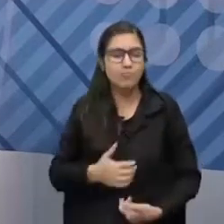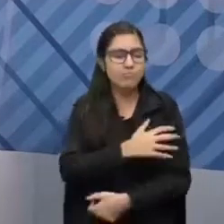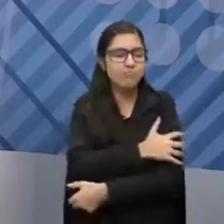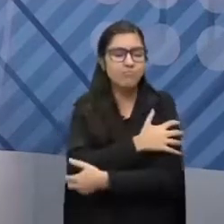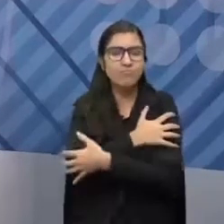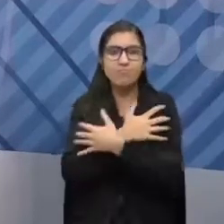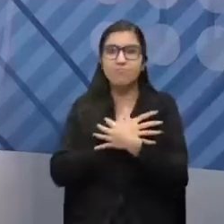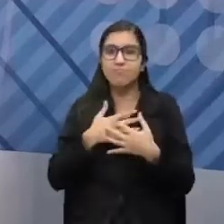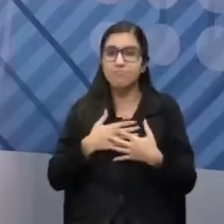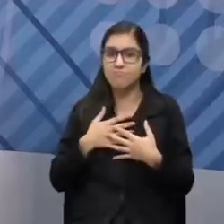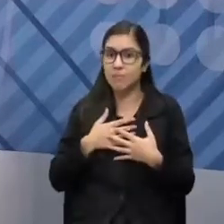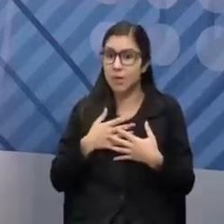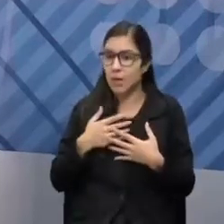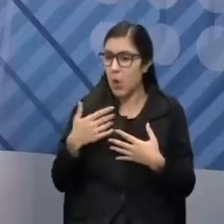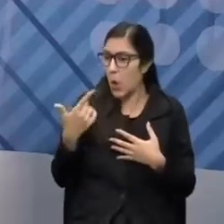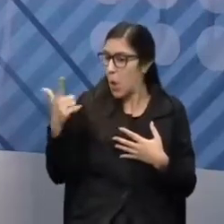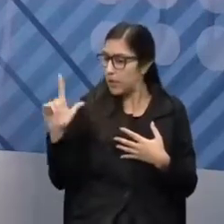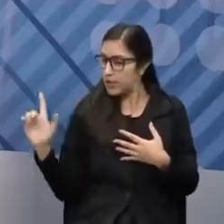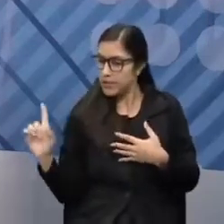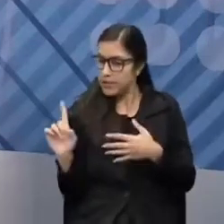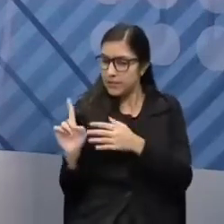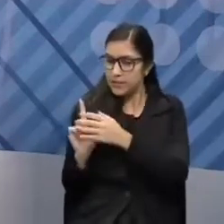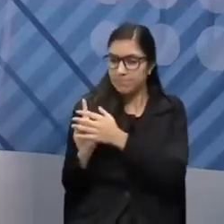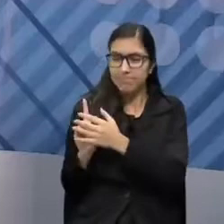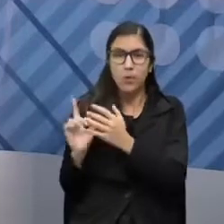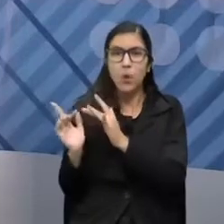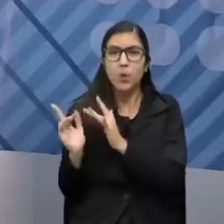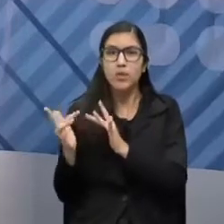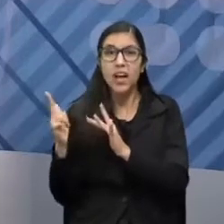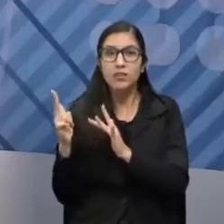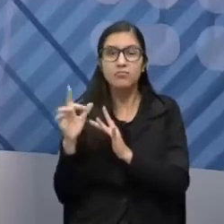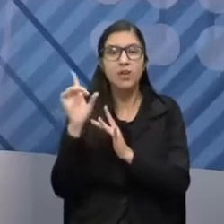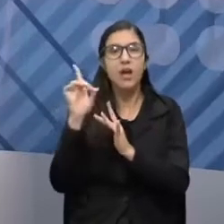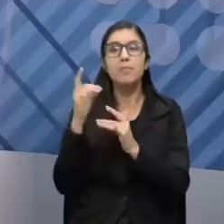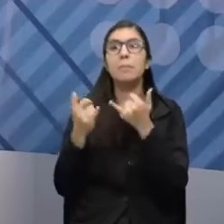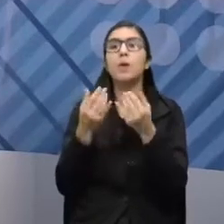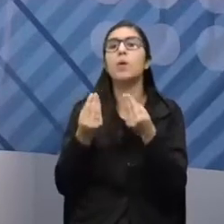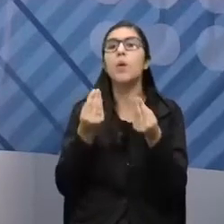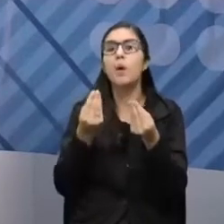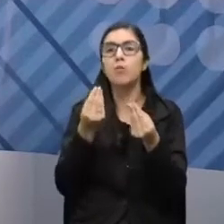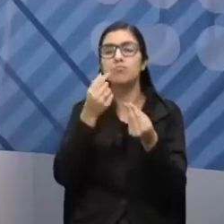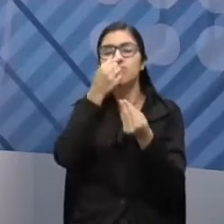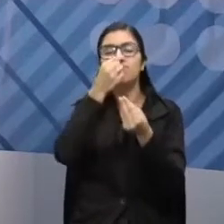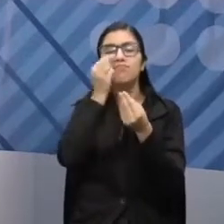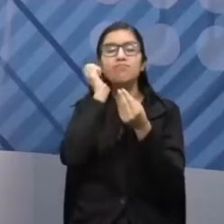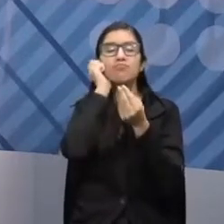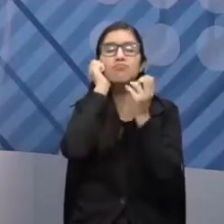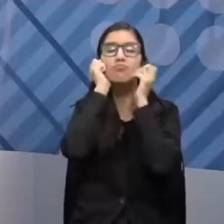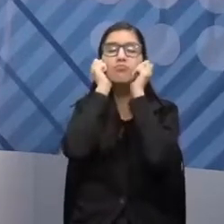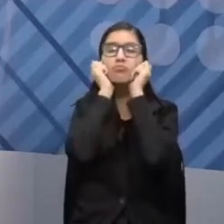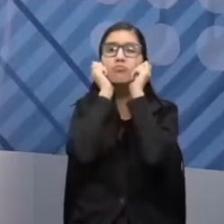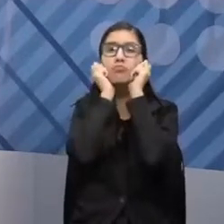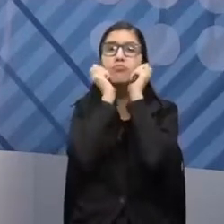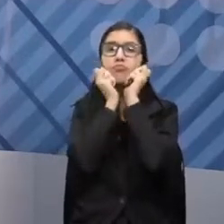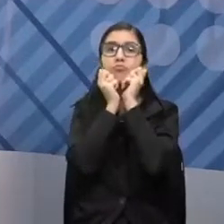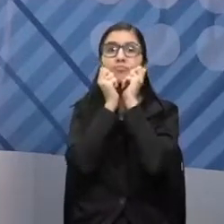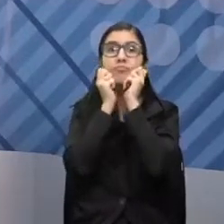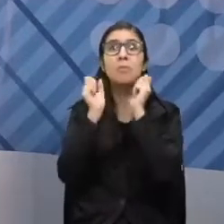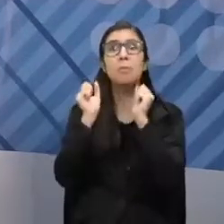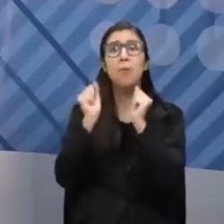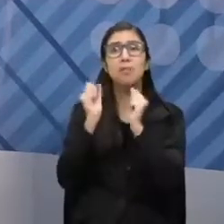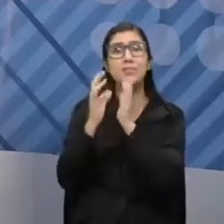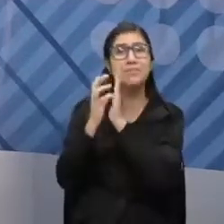criança que não tenha contato com o outro, ela passa a manipular o próprio corpinho. Ela brinca com o nariz, com a língua, com a orelha, chegando a ponto de